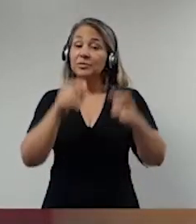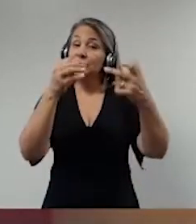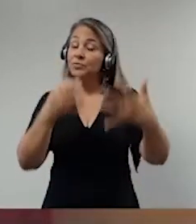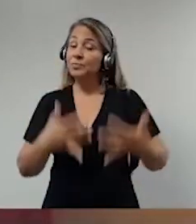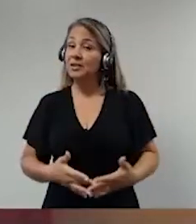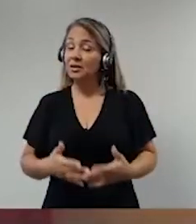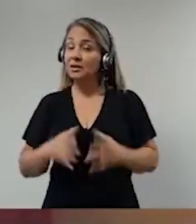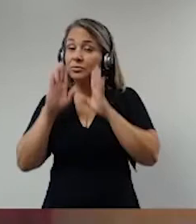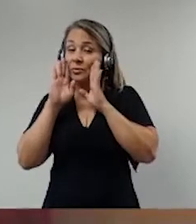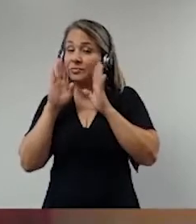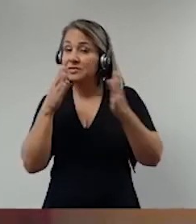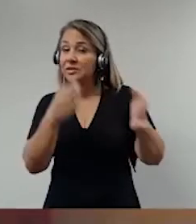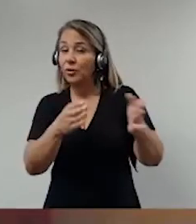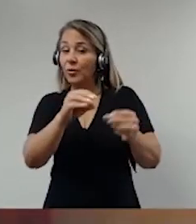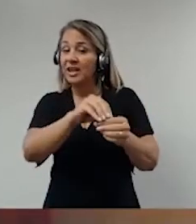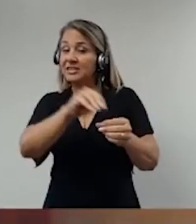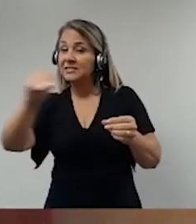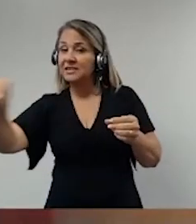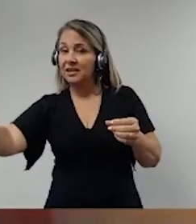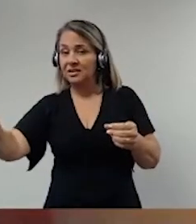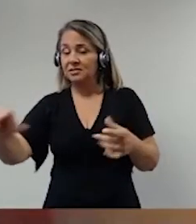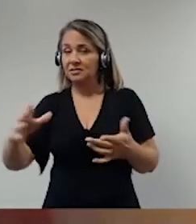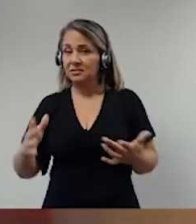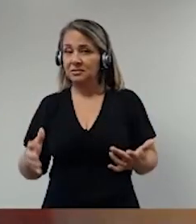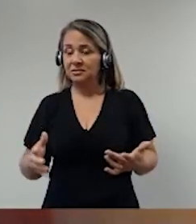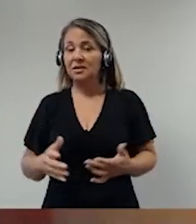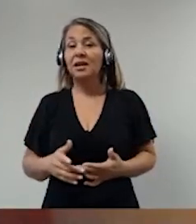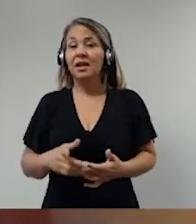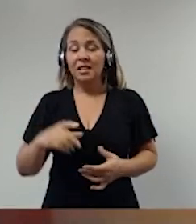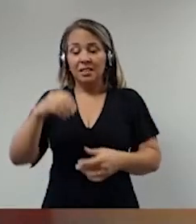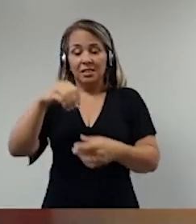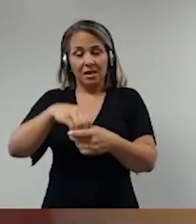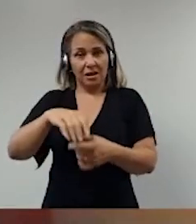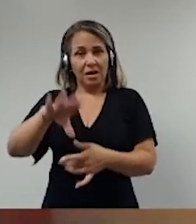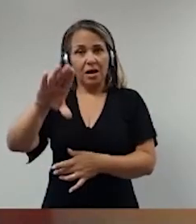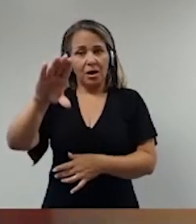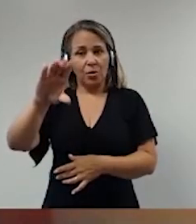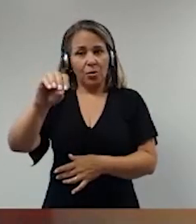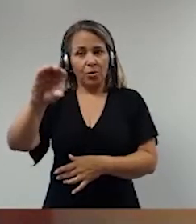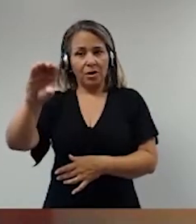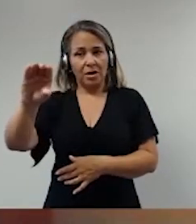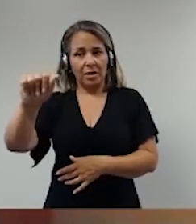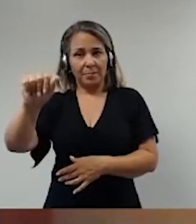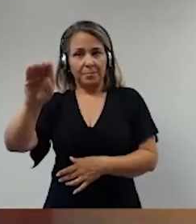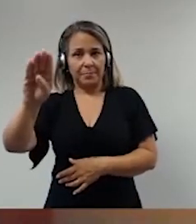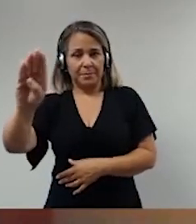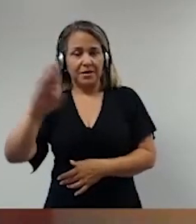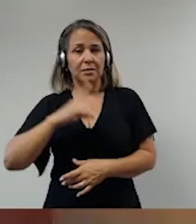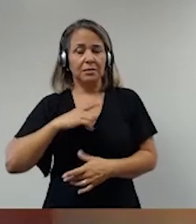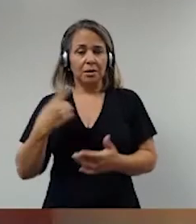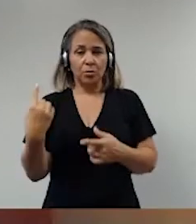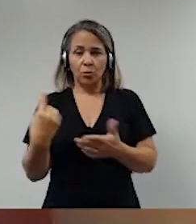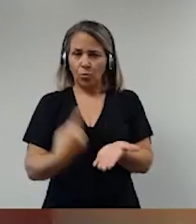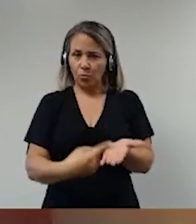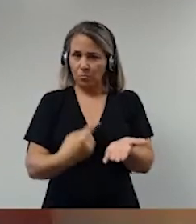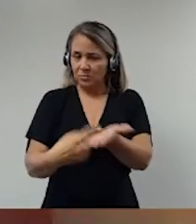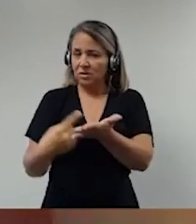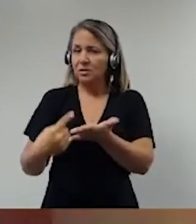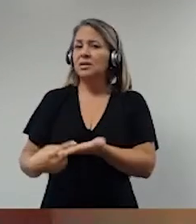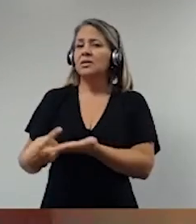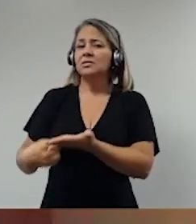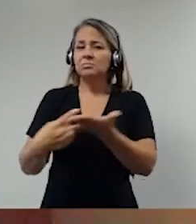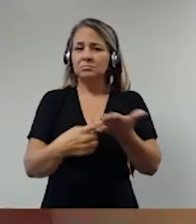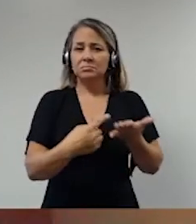vista externo. A OAB, cumprindo seu papel institucional e sendo coerente